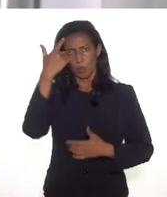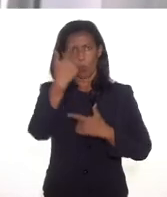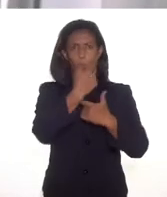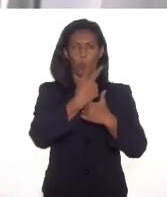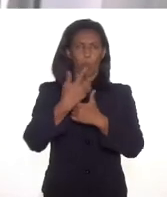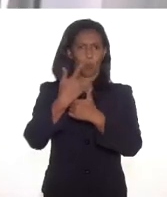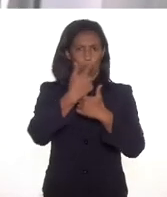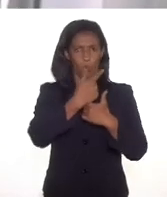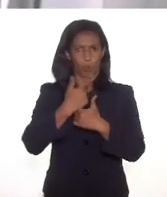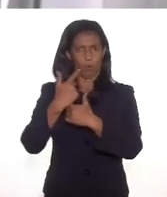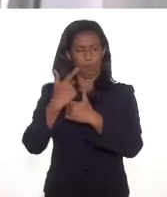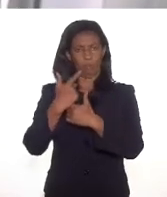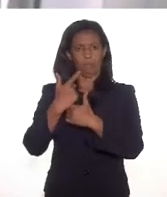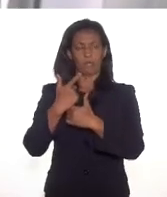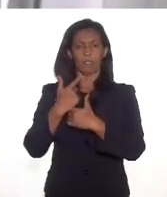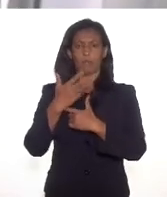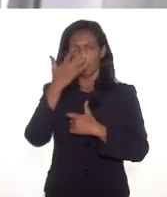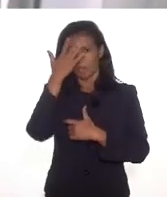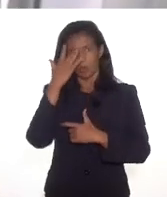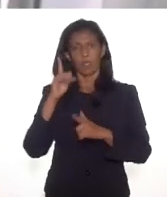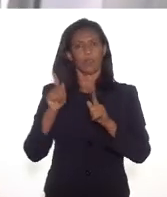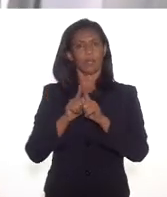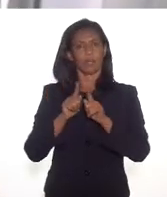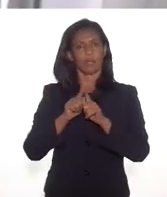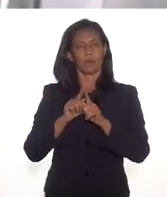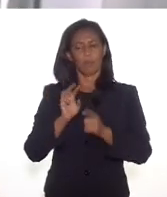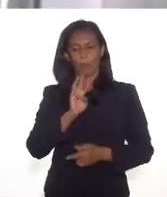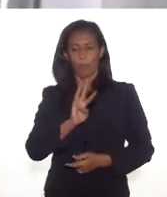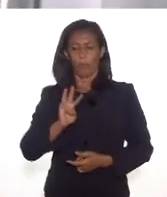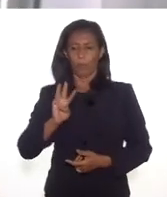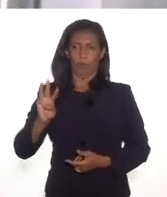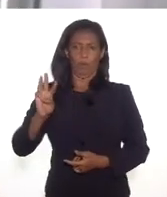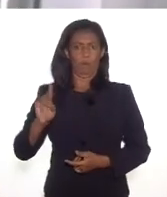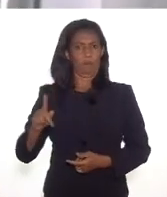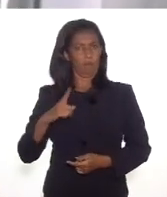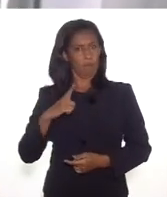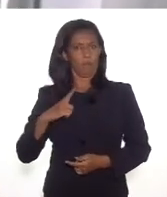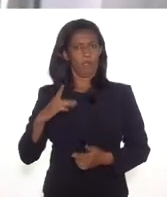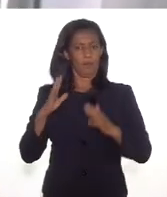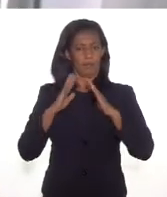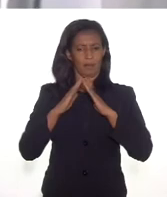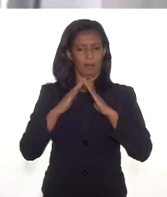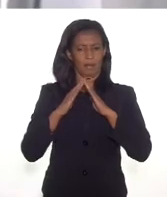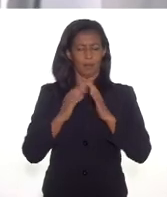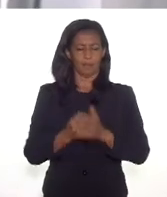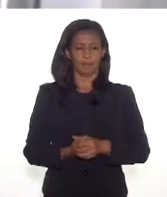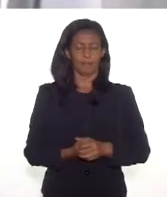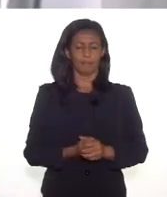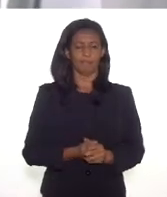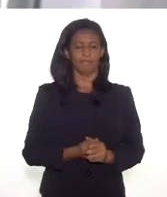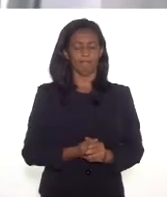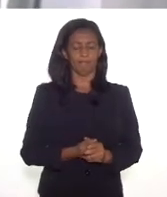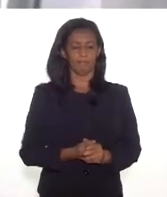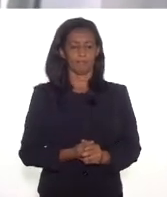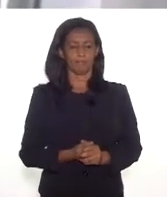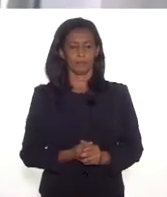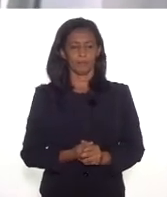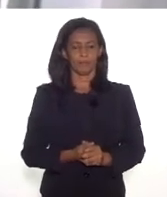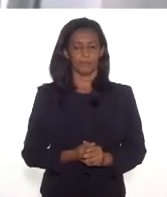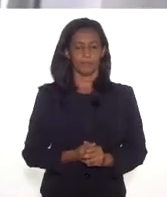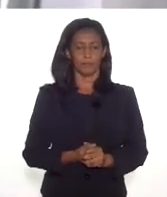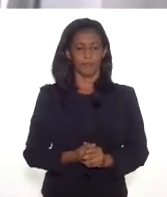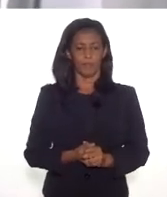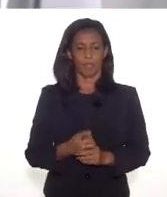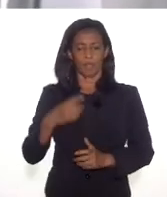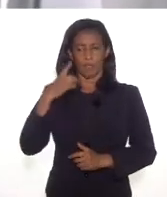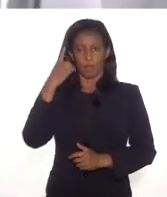TV Alerj, nos seguem pelas redes sociais, deputados e deputadas. Eu vou inverter um pouco a minha intervenção, porque,